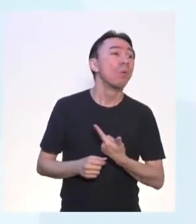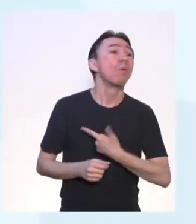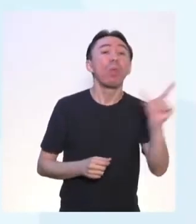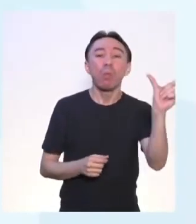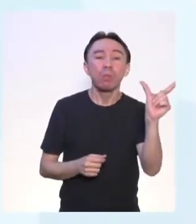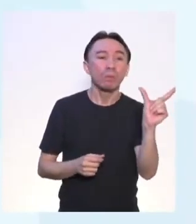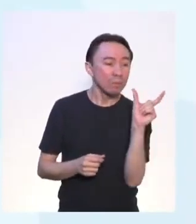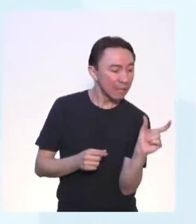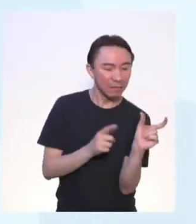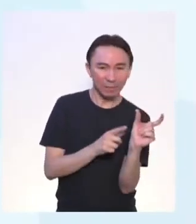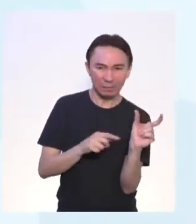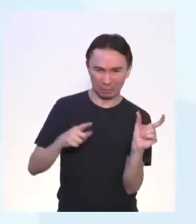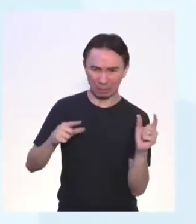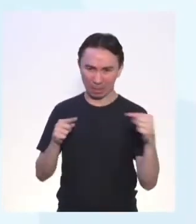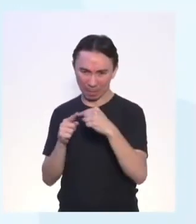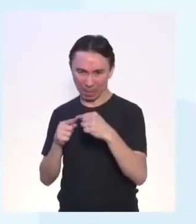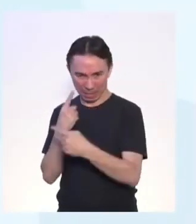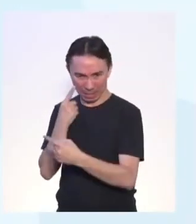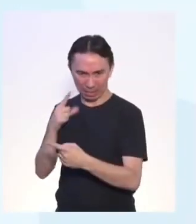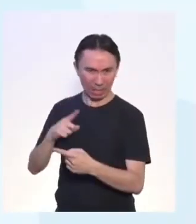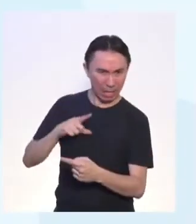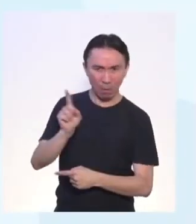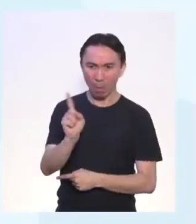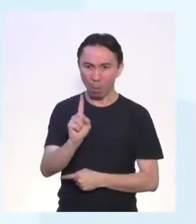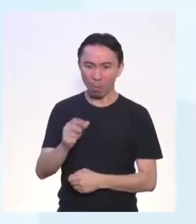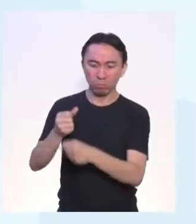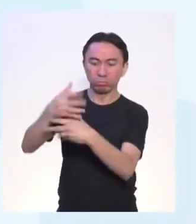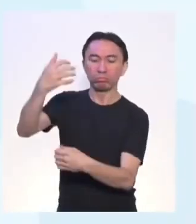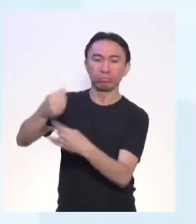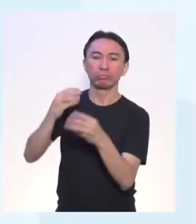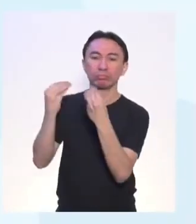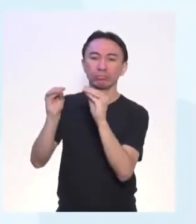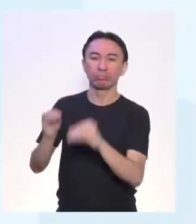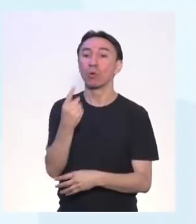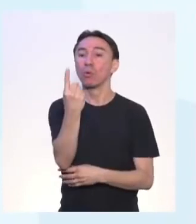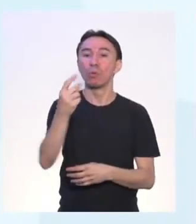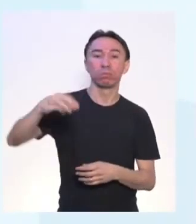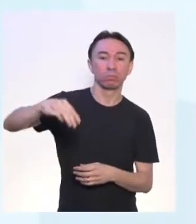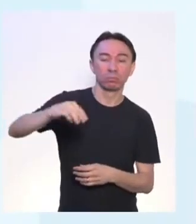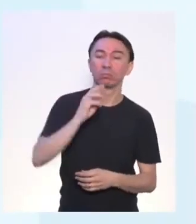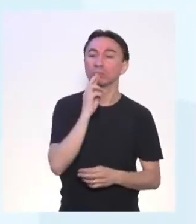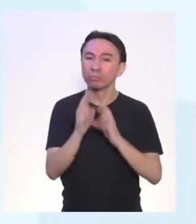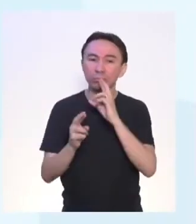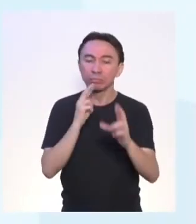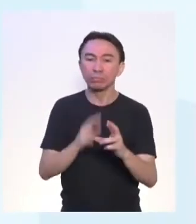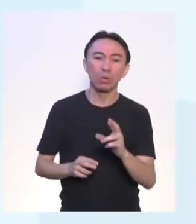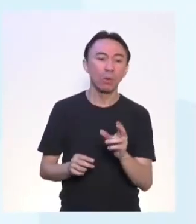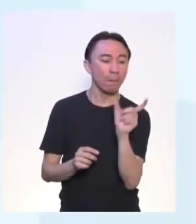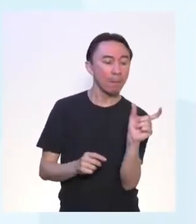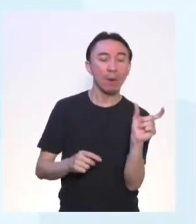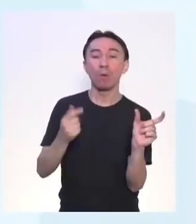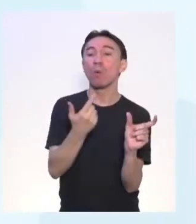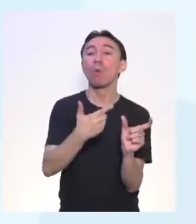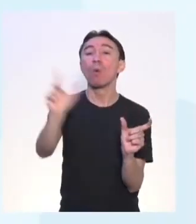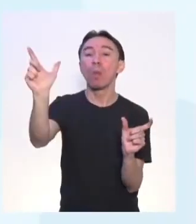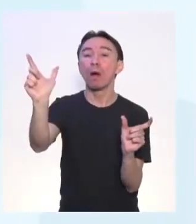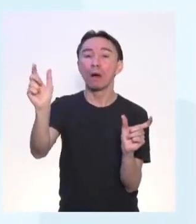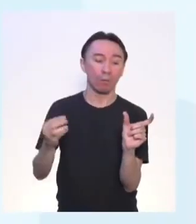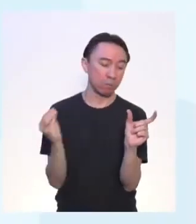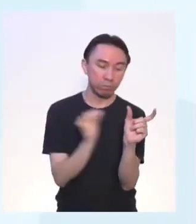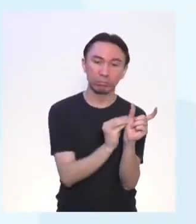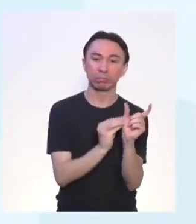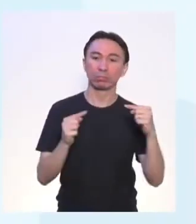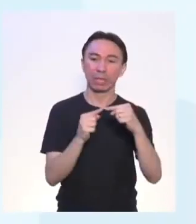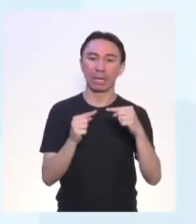outra forma. Coloquem aí no chat. Um minutinho para vocês responderem se vocês conhecem pão escrito de